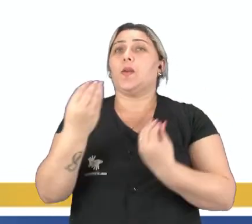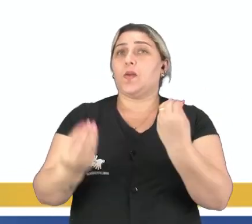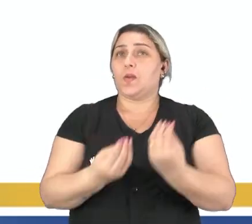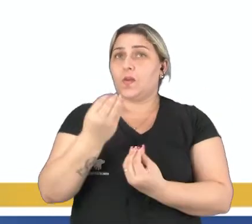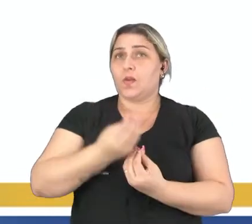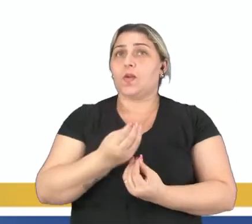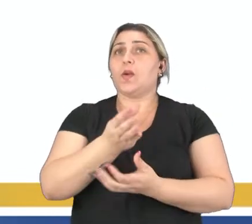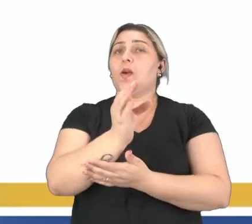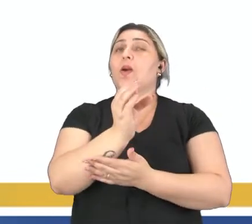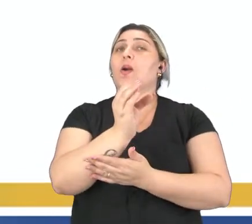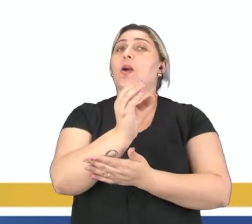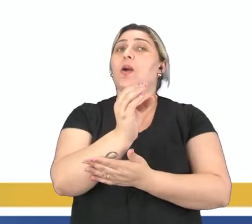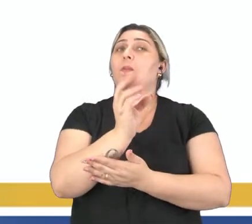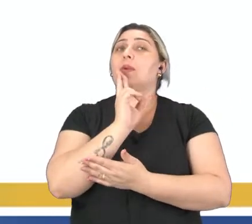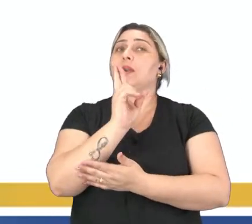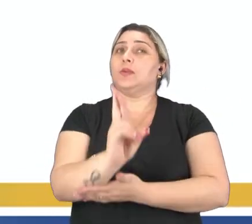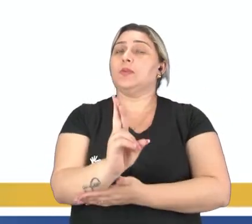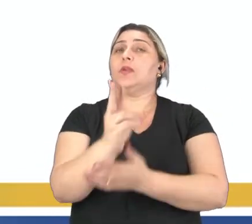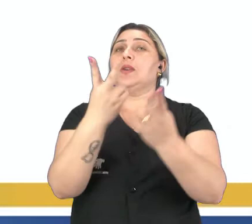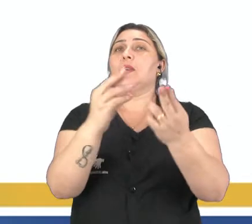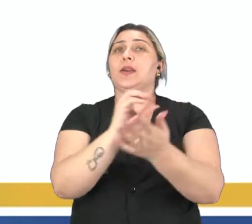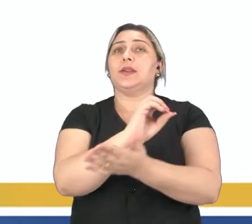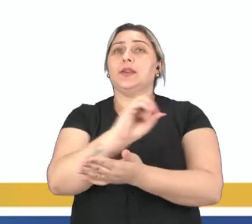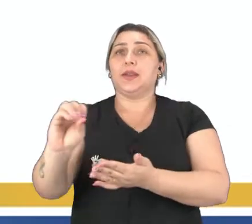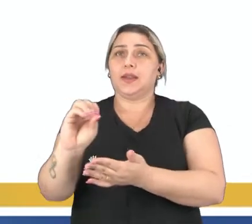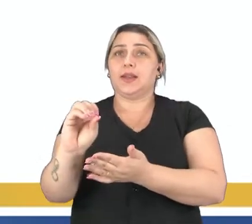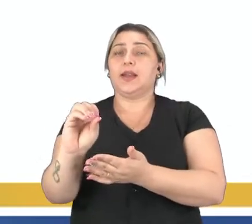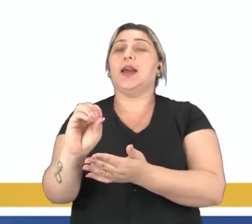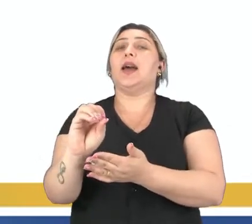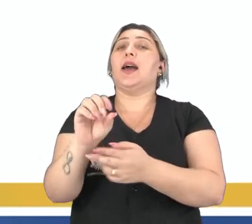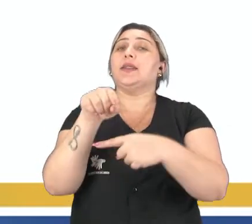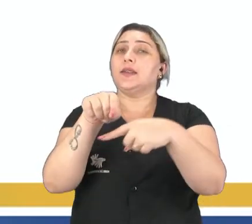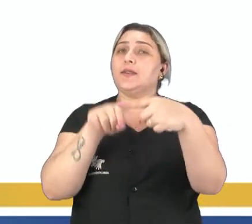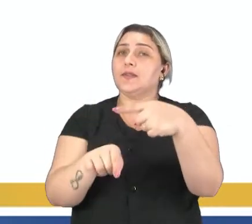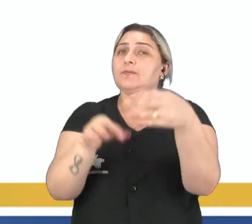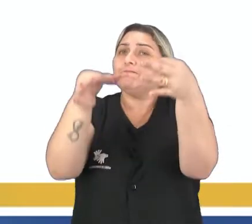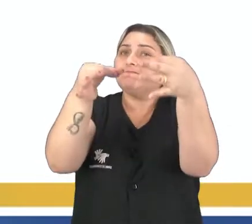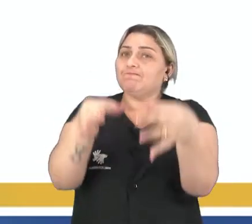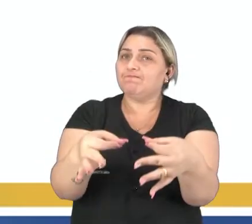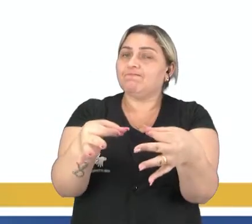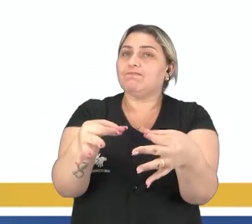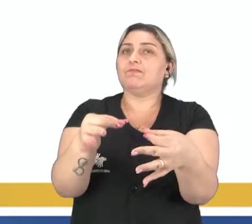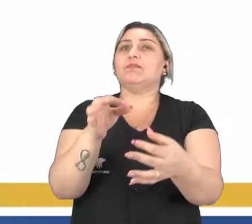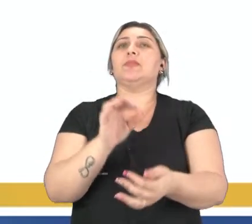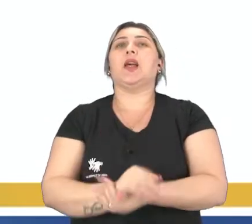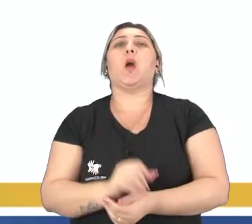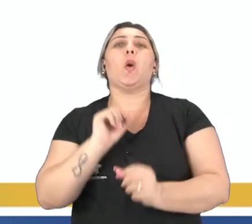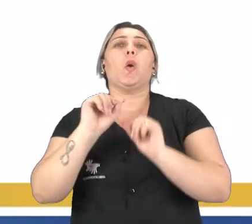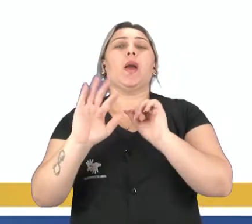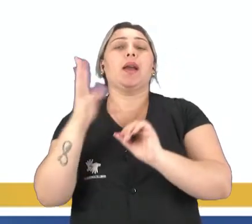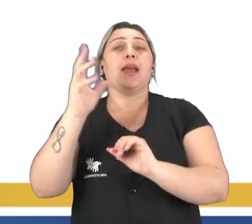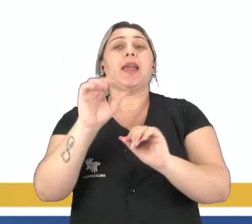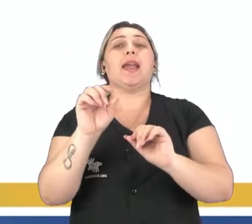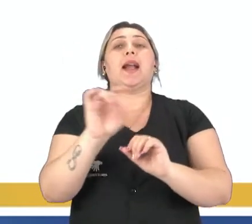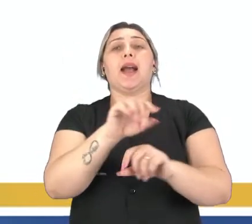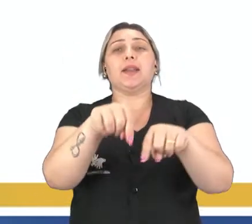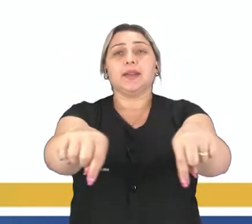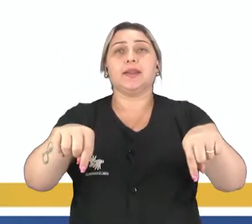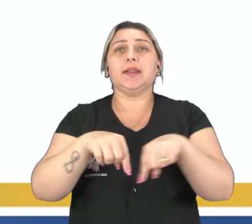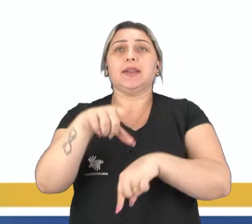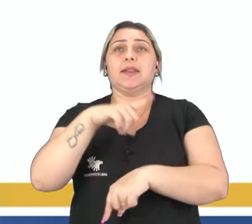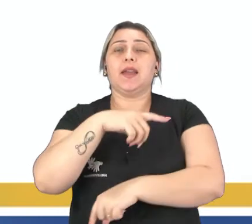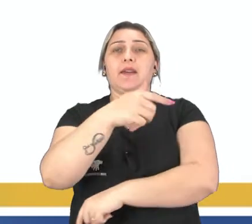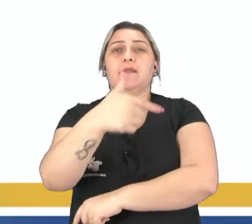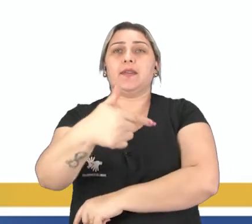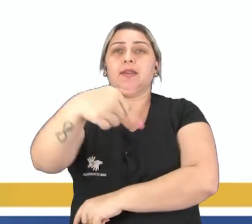Como o resto da divisão é igual a 0, eu digo que essa divisão ela é exata. Então, o que acontece? Em cada classe,